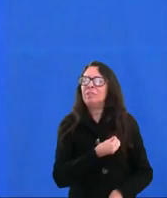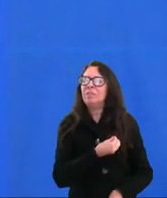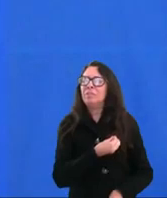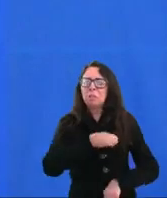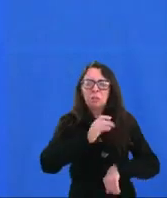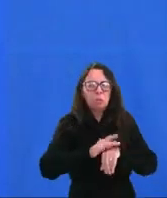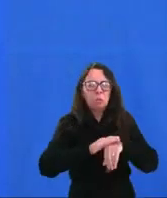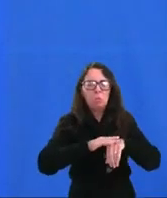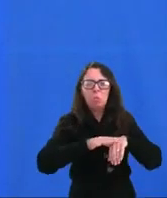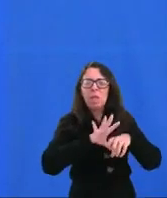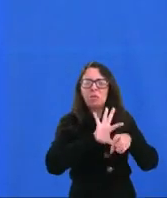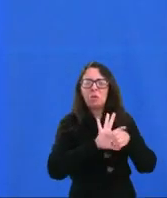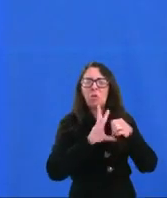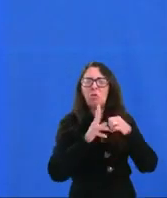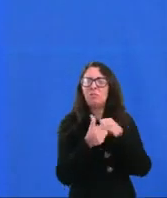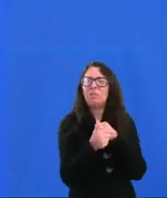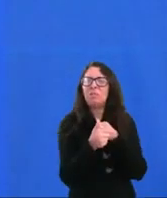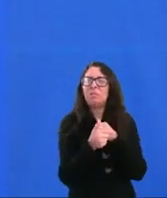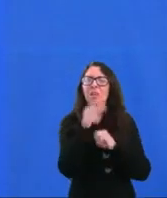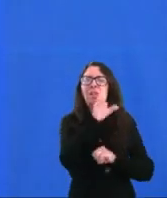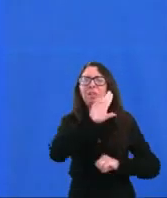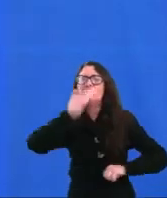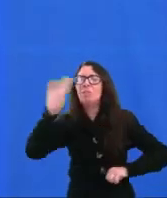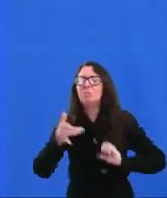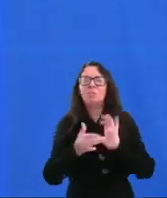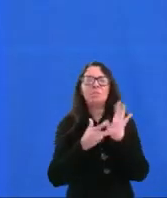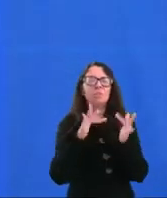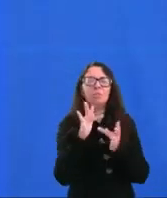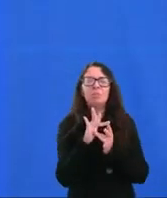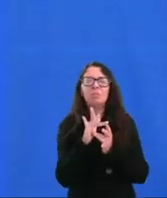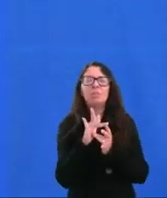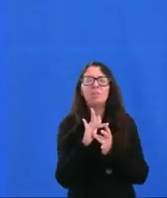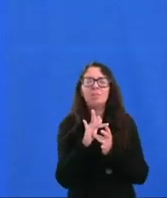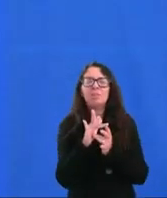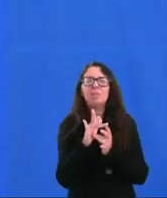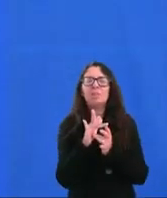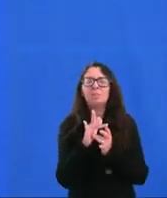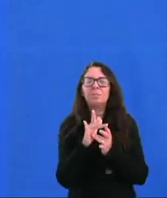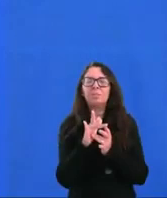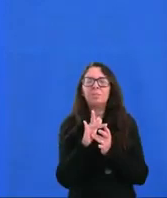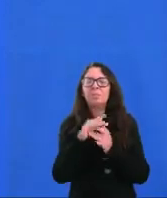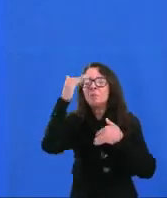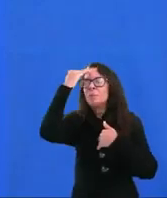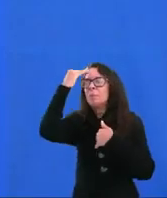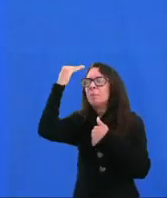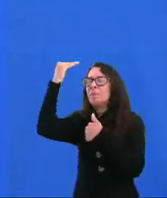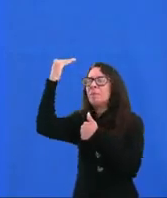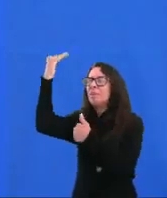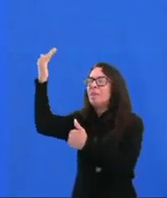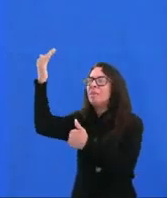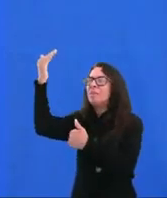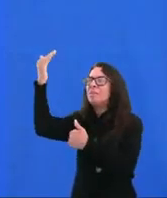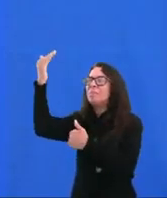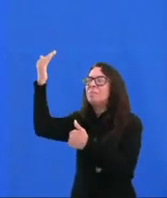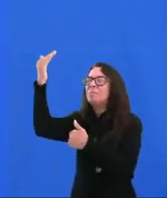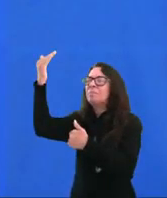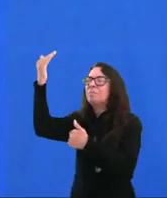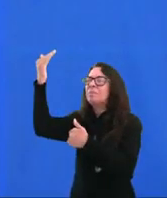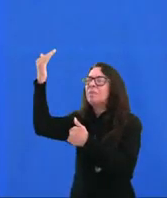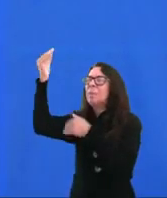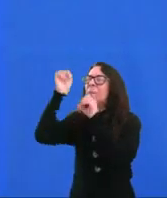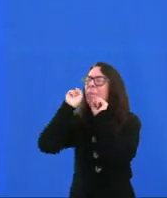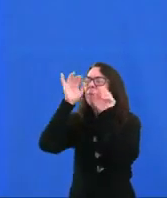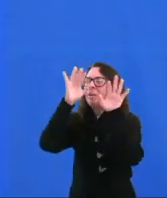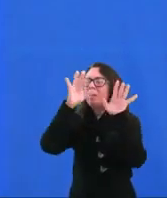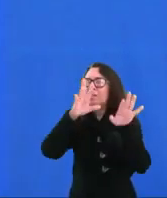vírus, se assim for da tua vontade, Pai. Muito obrigado por esse momento, por estarmos aqui. Continue abençoando o teu povo, a tua igreja e aos